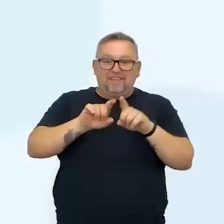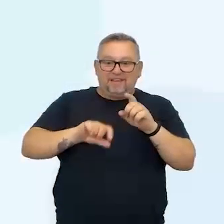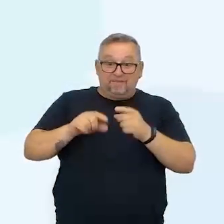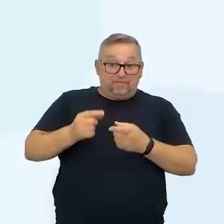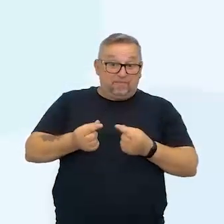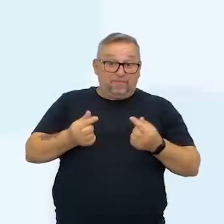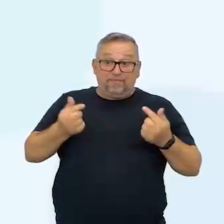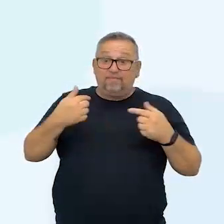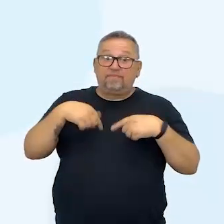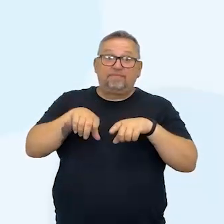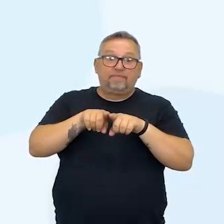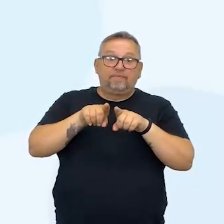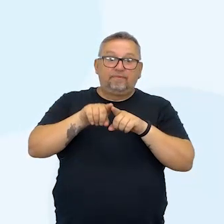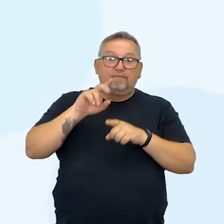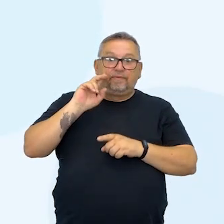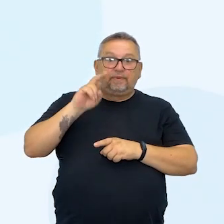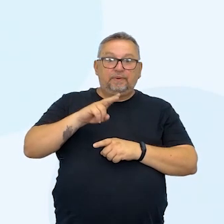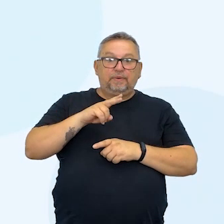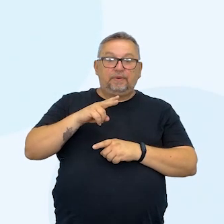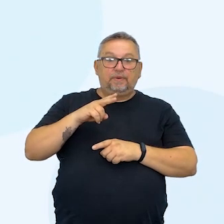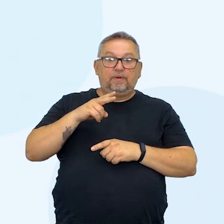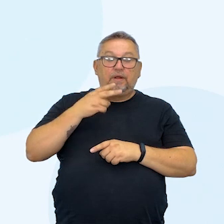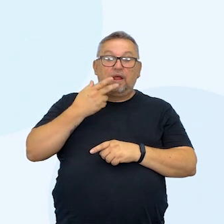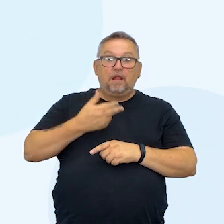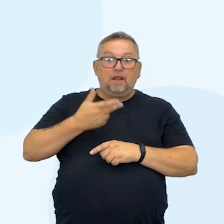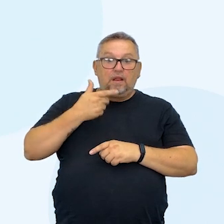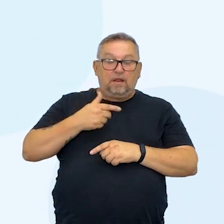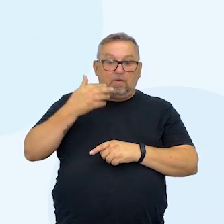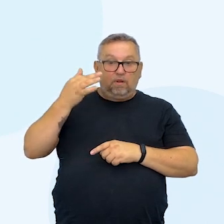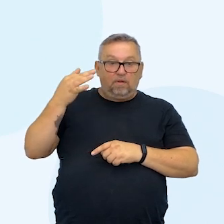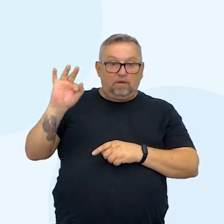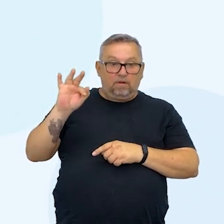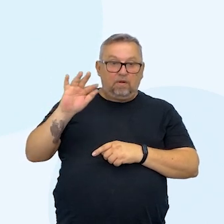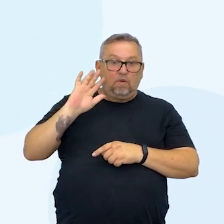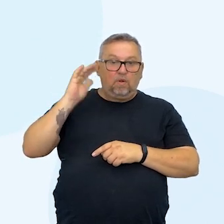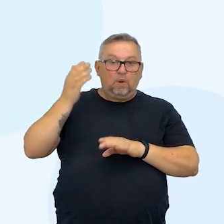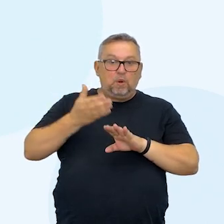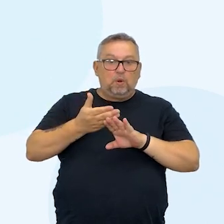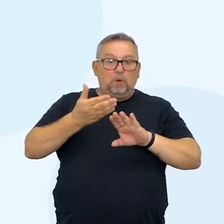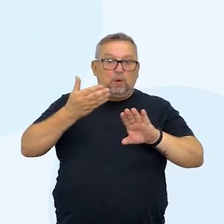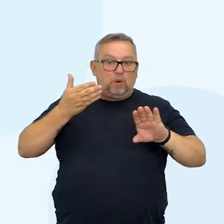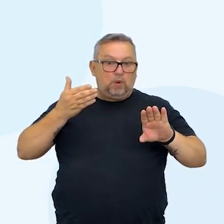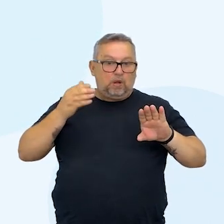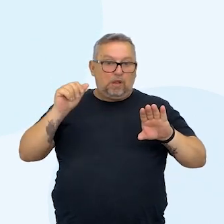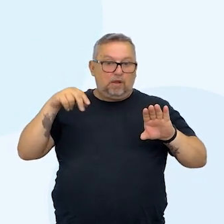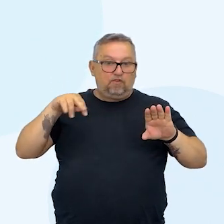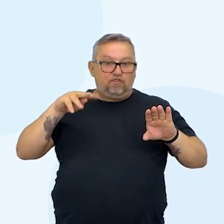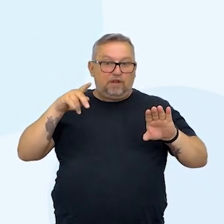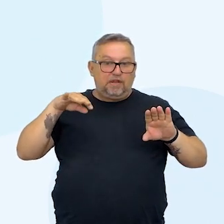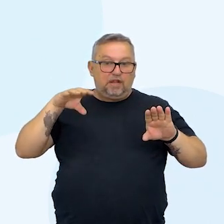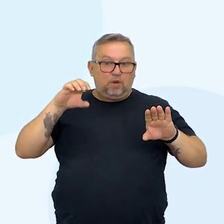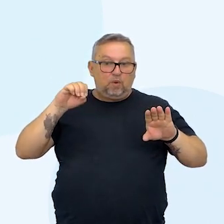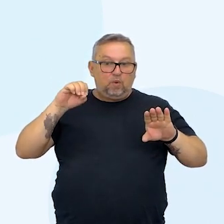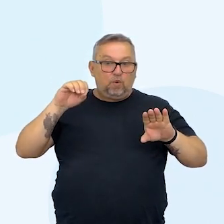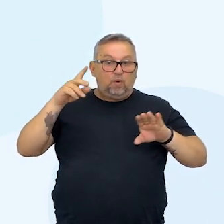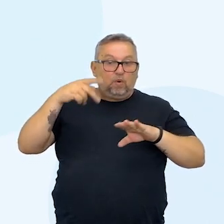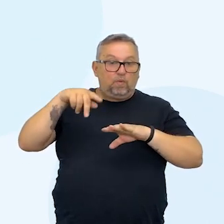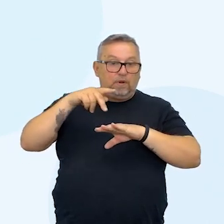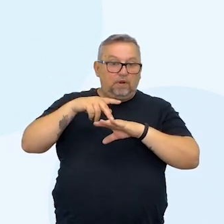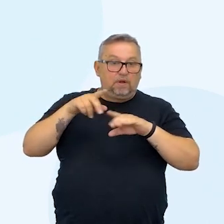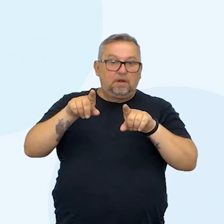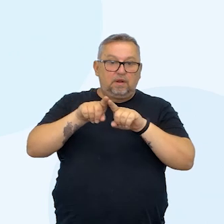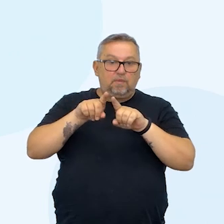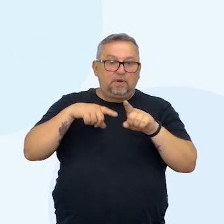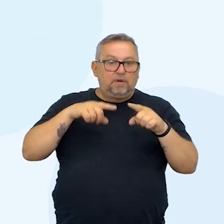Embranquecimento. Ao lado da adoção do idioma da metrópole, ocorre um distanciamento do antilhano de sua terra natal, que